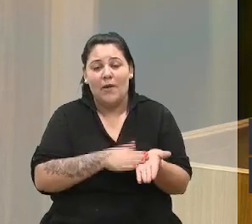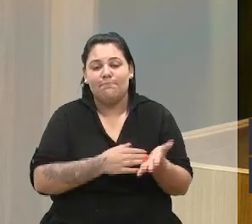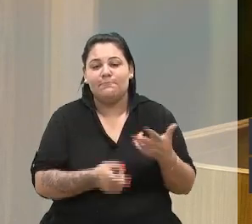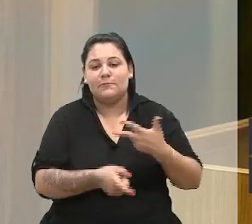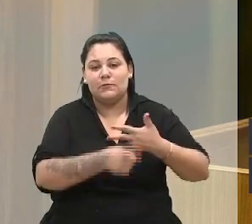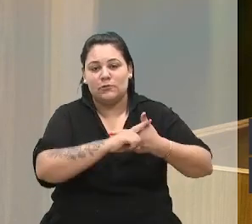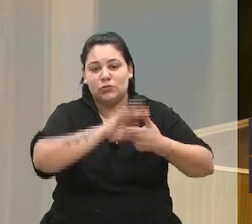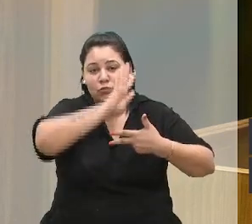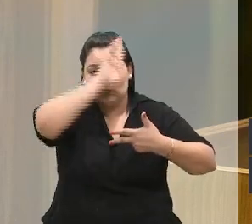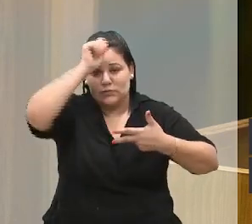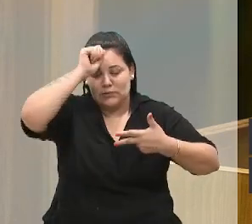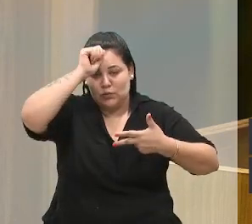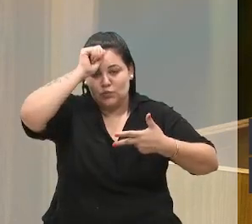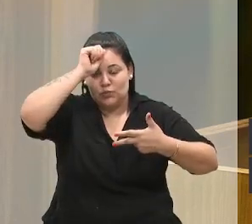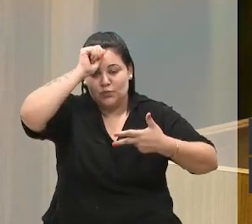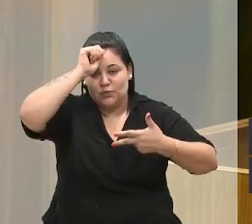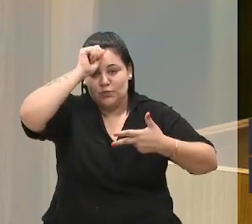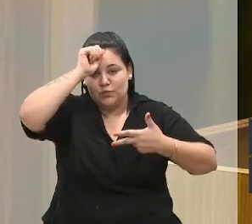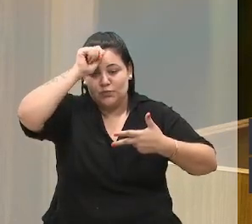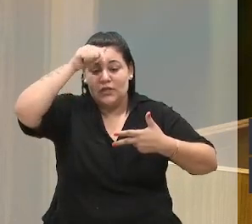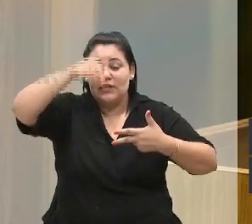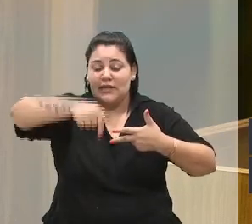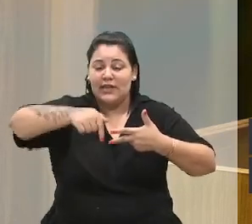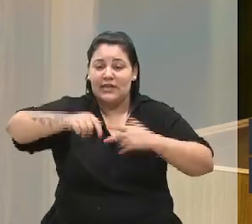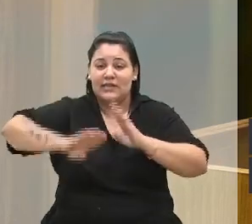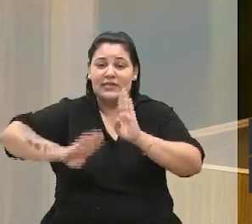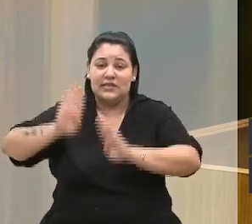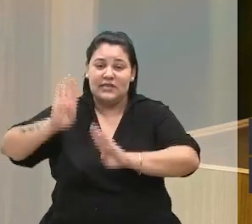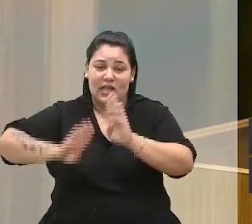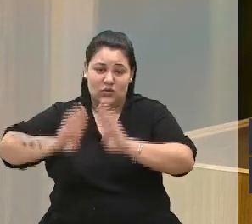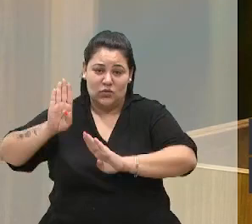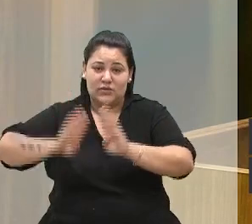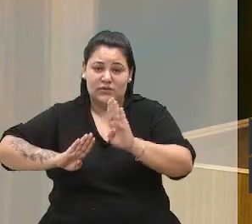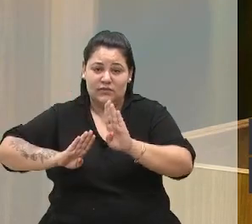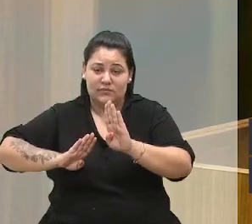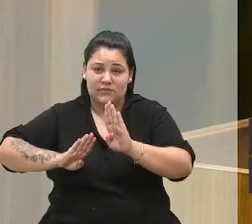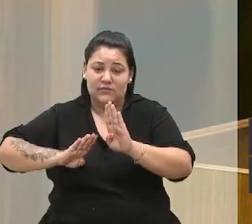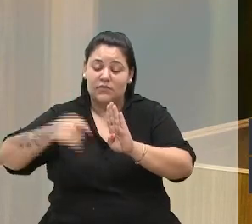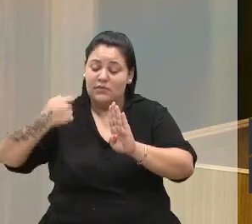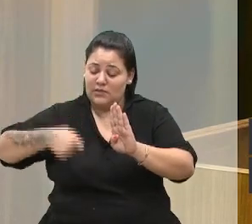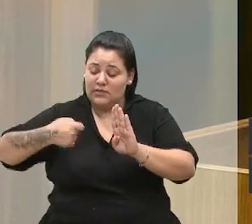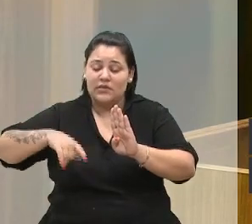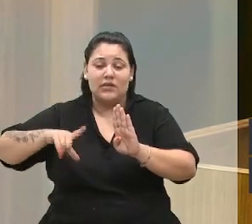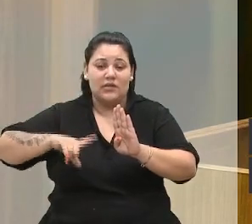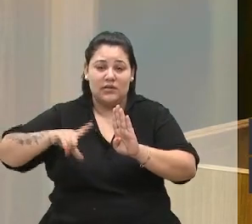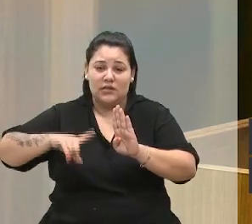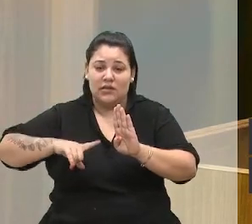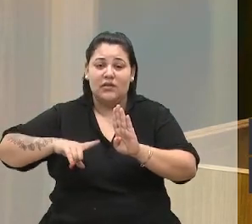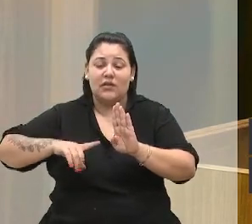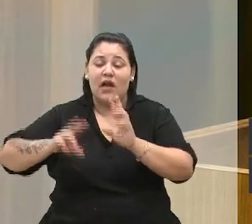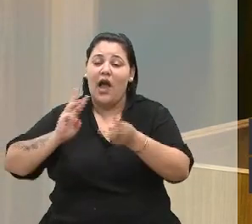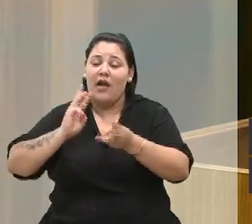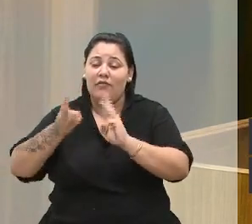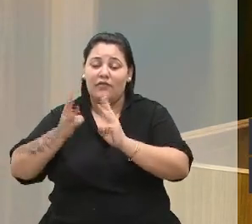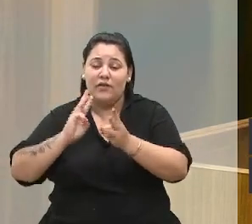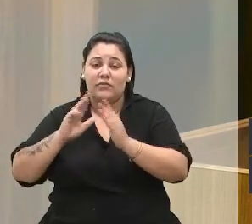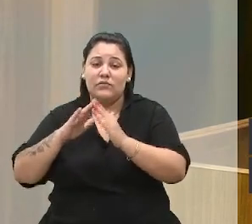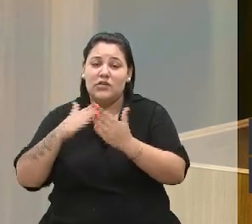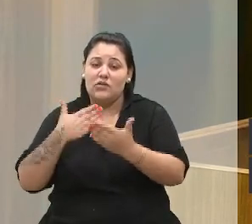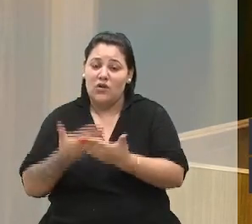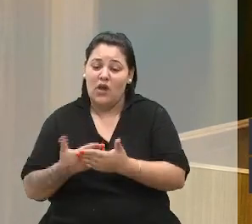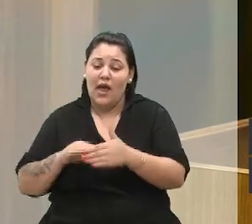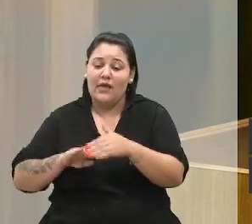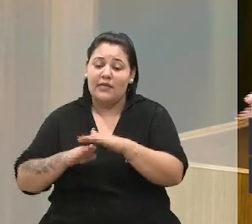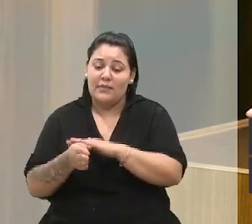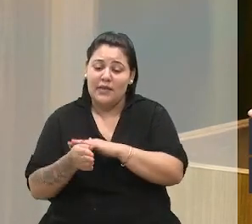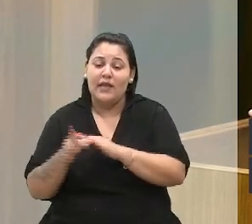Executivo Municipal que nessas licitações nós precisamos de um transporte escolar